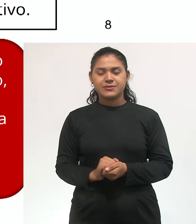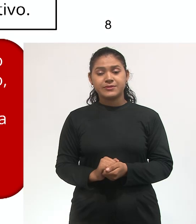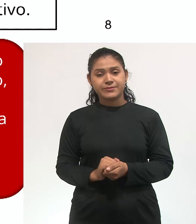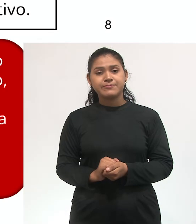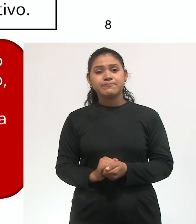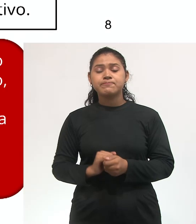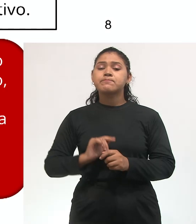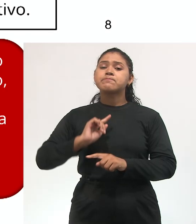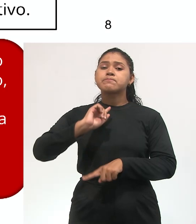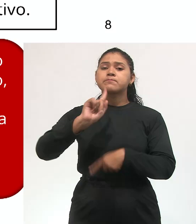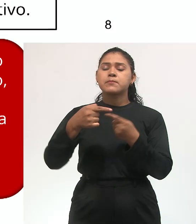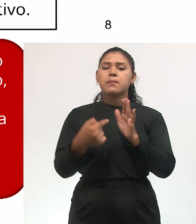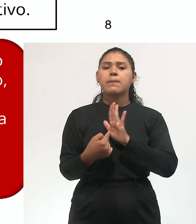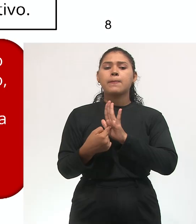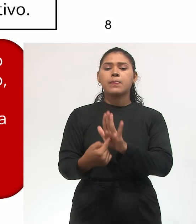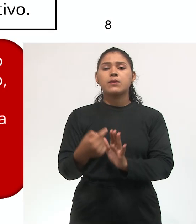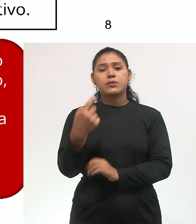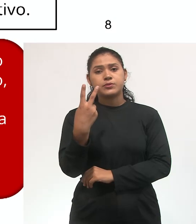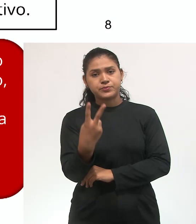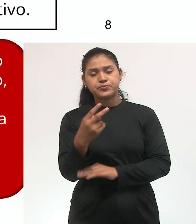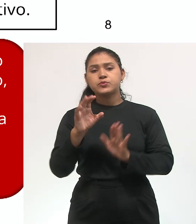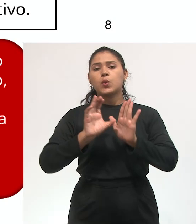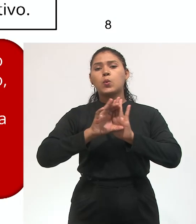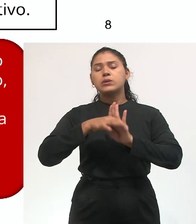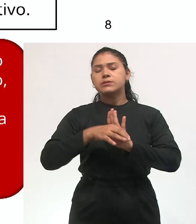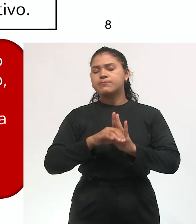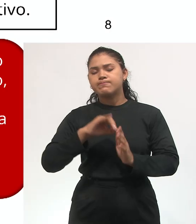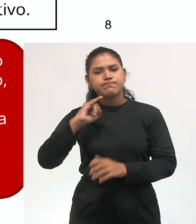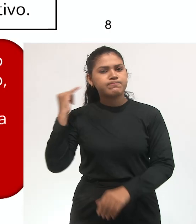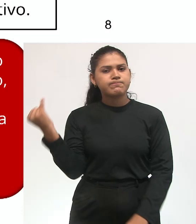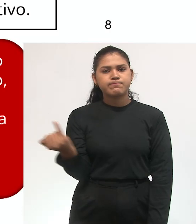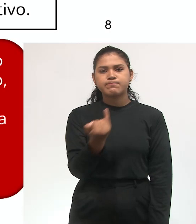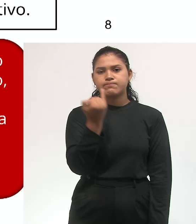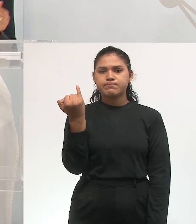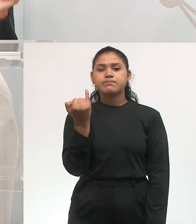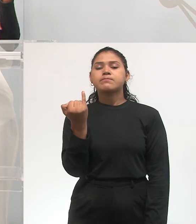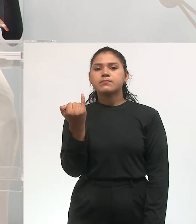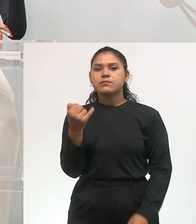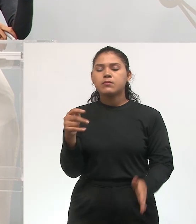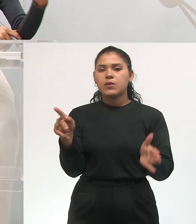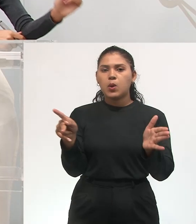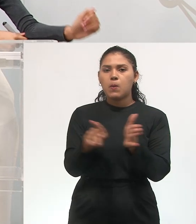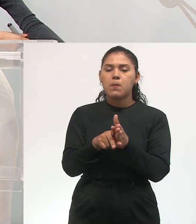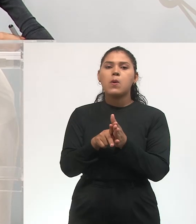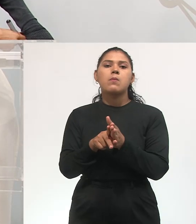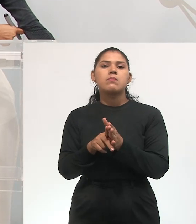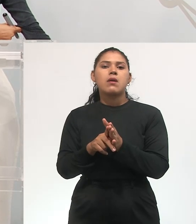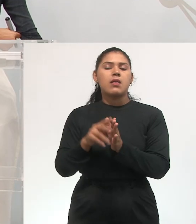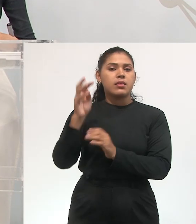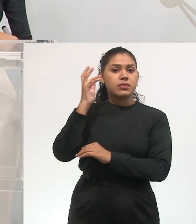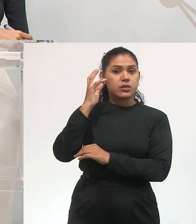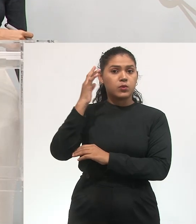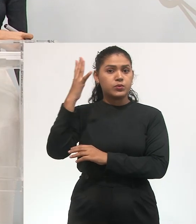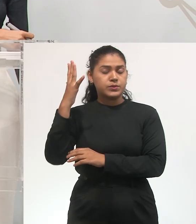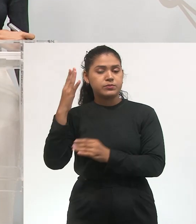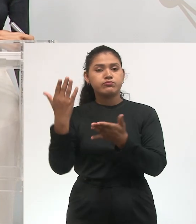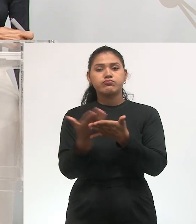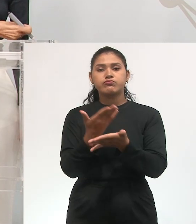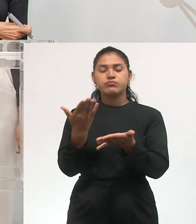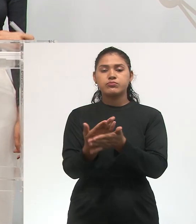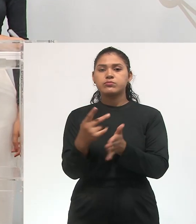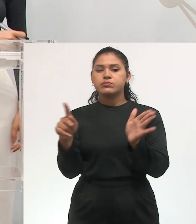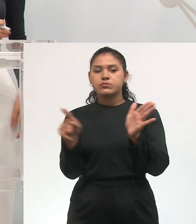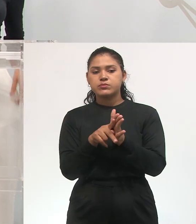aí, ele vai trazer para a gente dois conceitos fundamentais, né, das suas obras, que